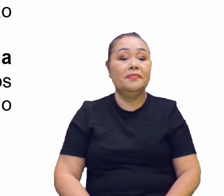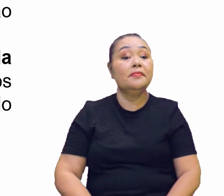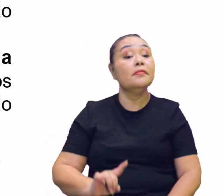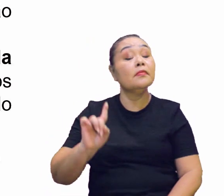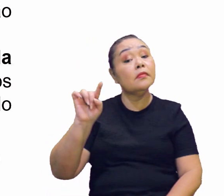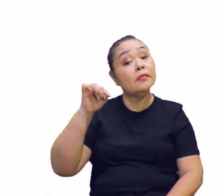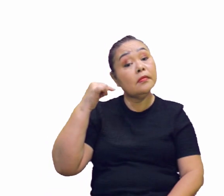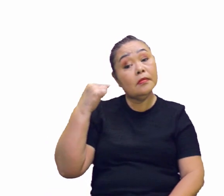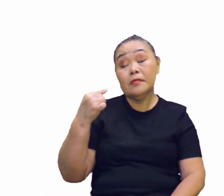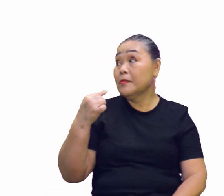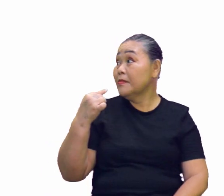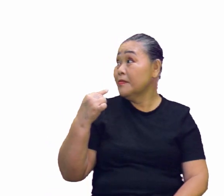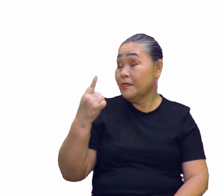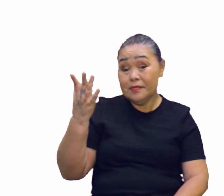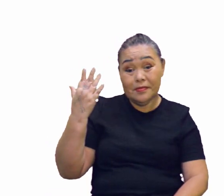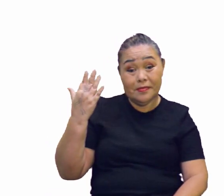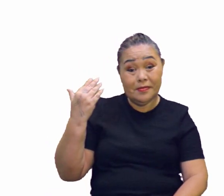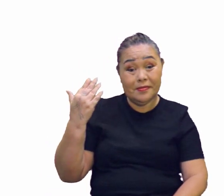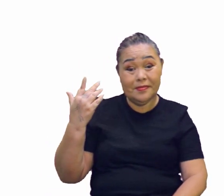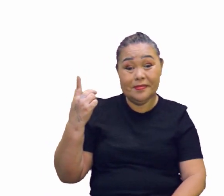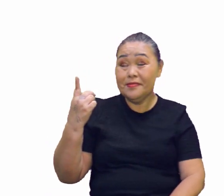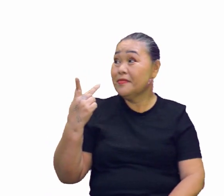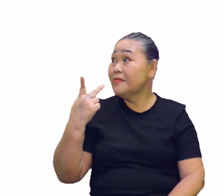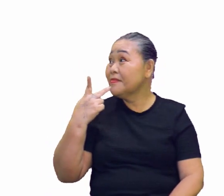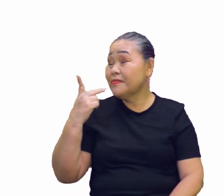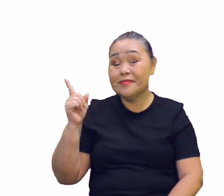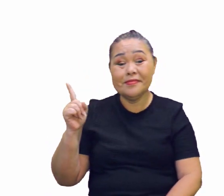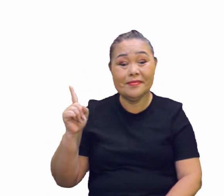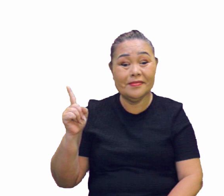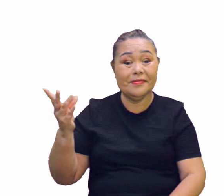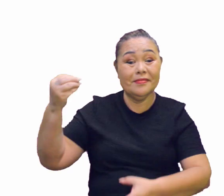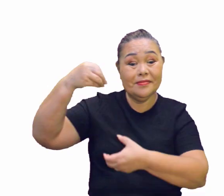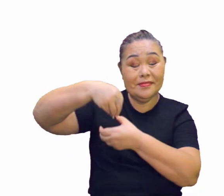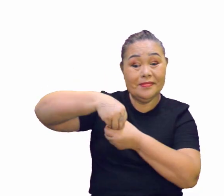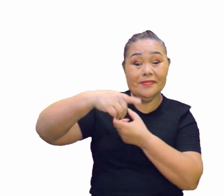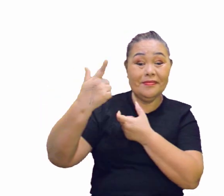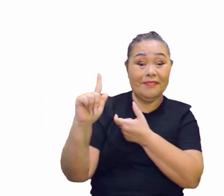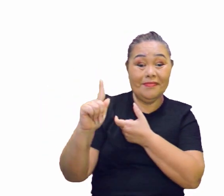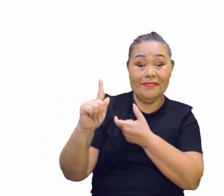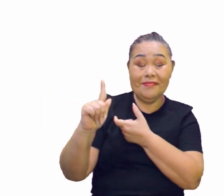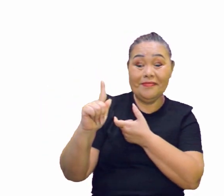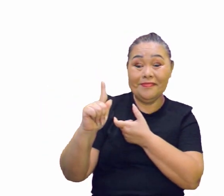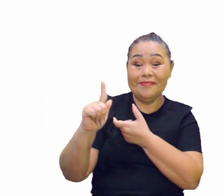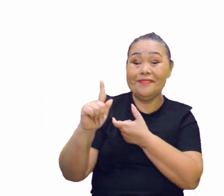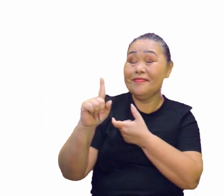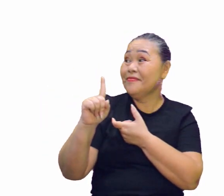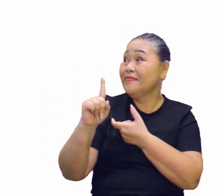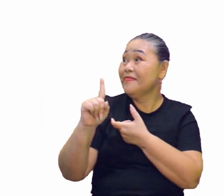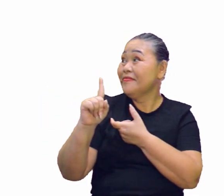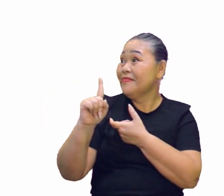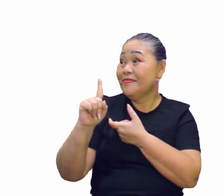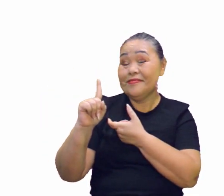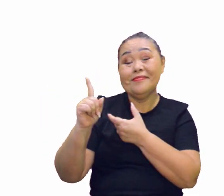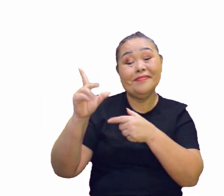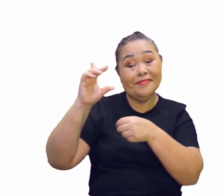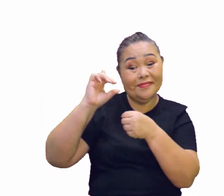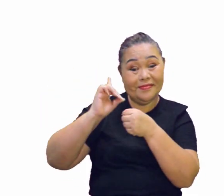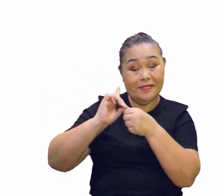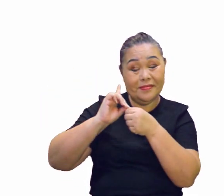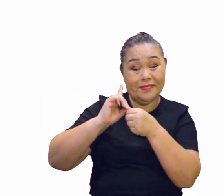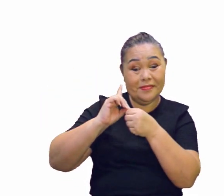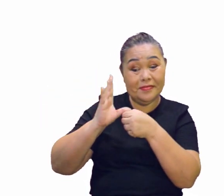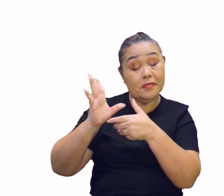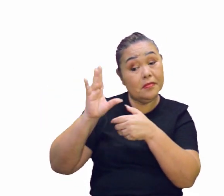Um outro fator importante... Eu voltei porque você fez uma... Ele está dentro do Goiás, mas é um estado, é um distrito. Ele